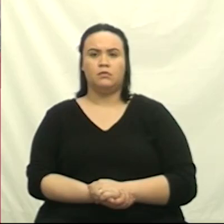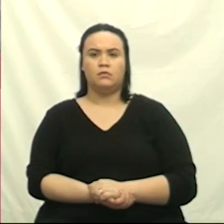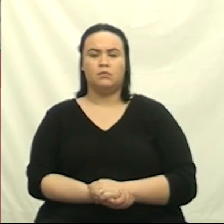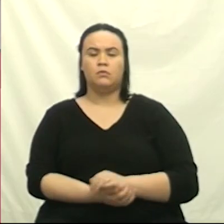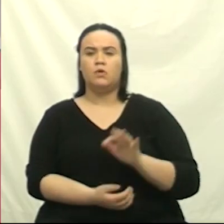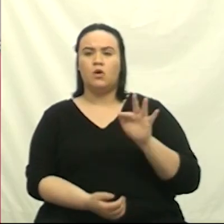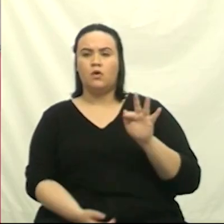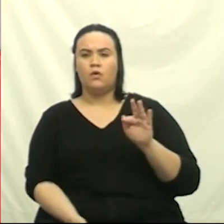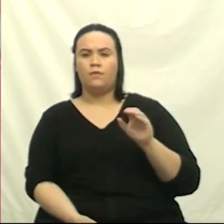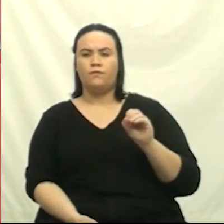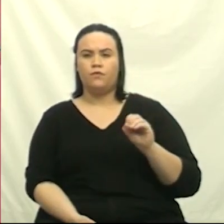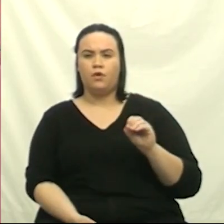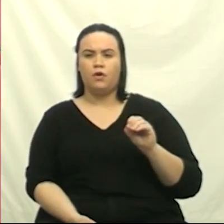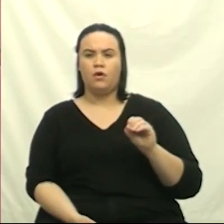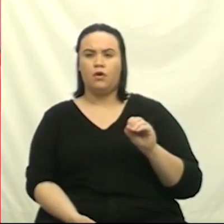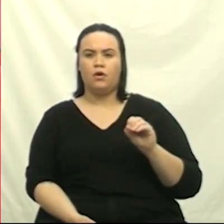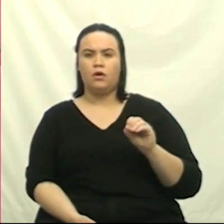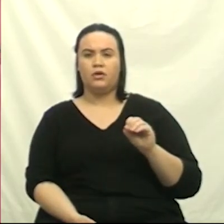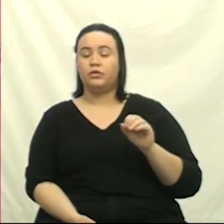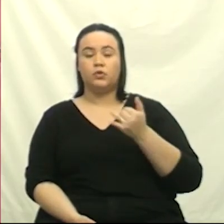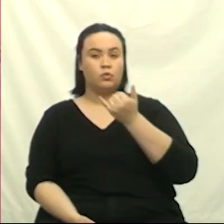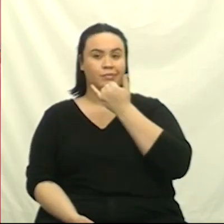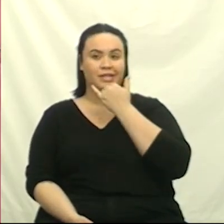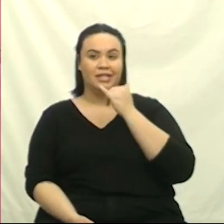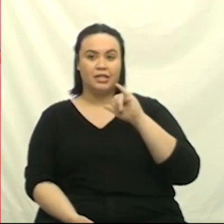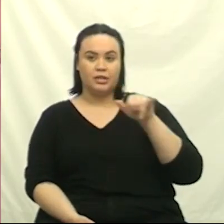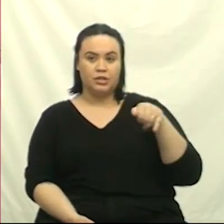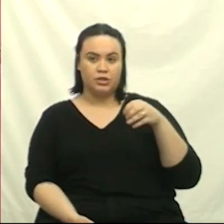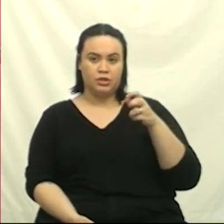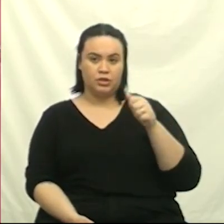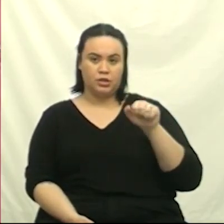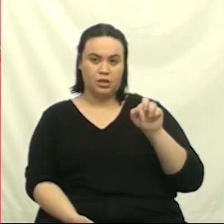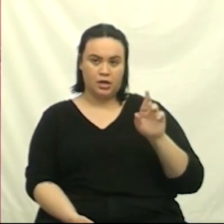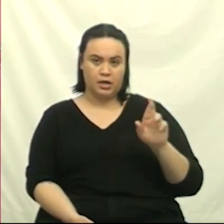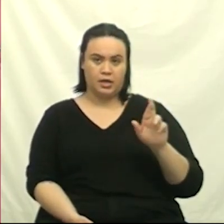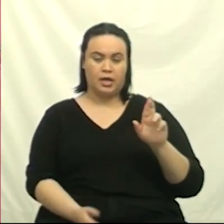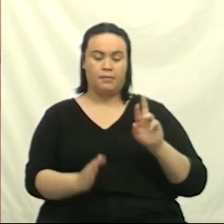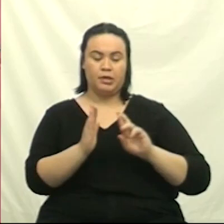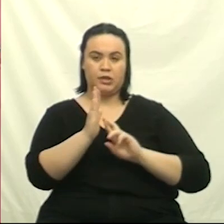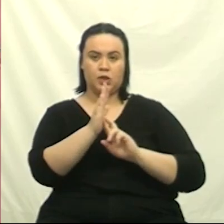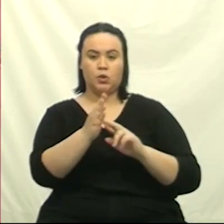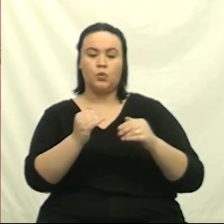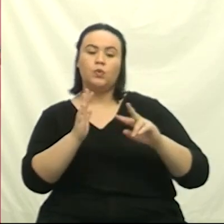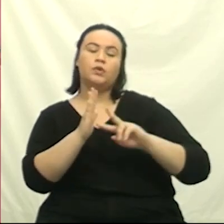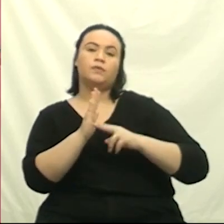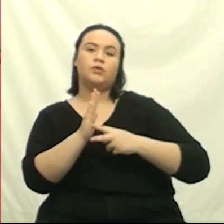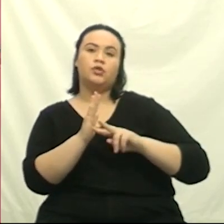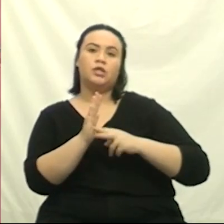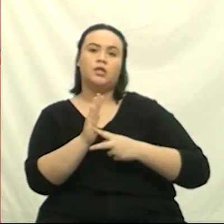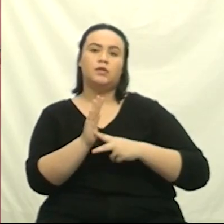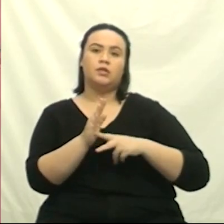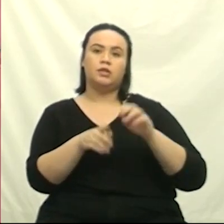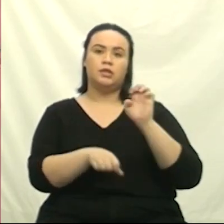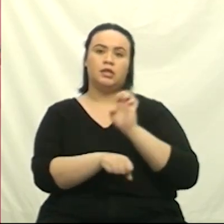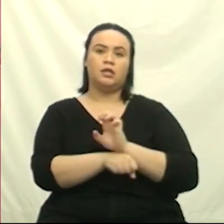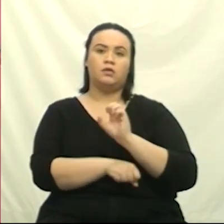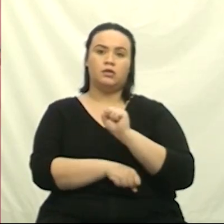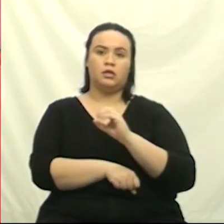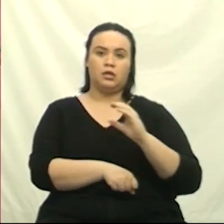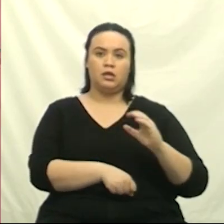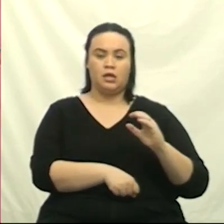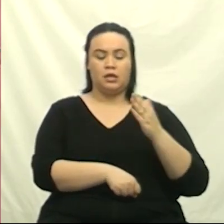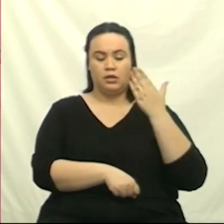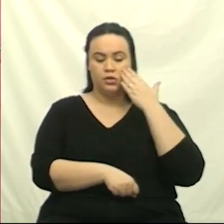representante do sindicato dentro do estado de Santa Catarina ele entende que o projeto é legal